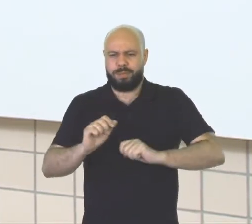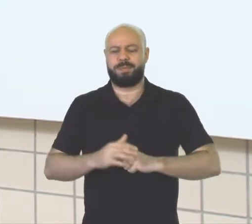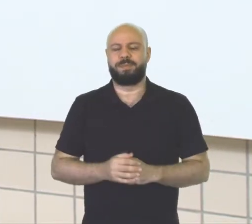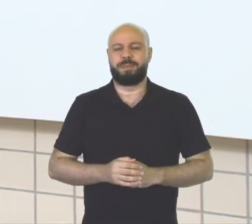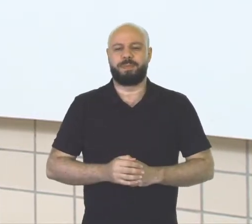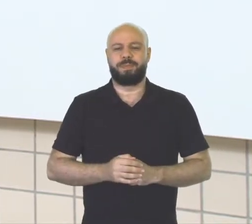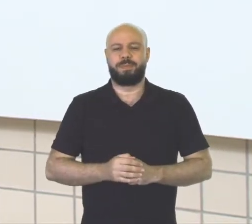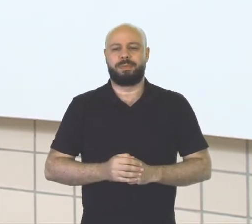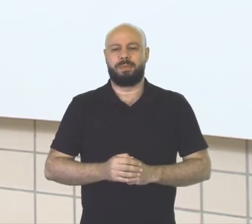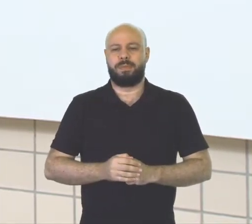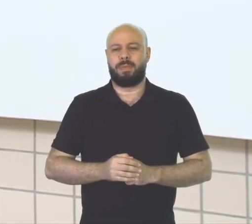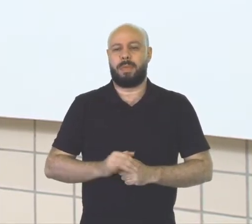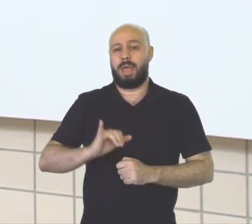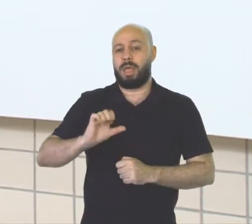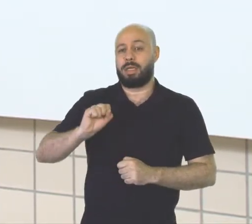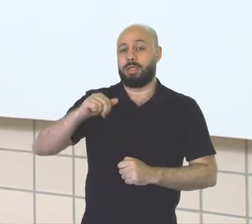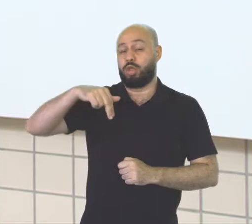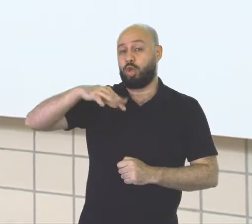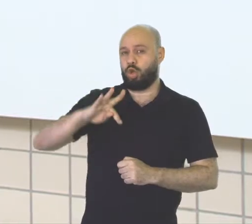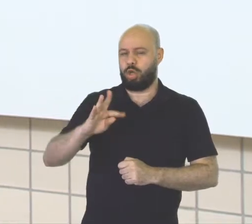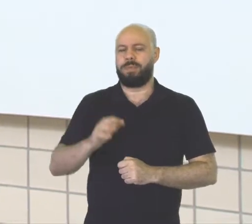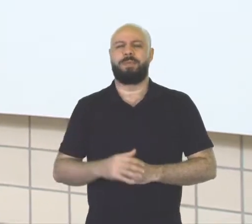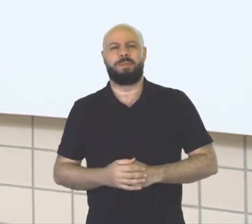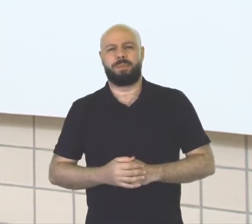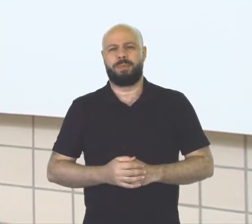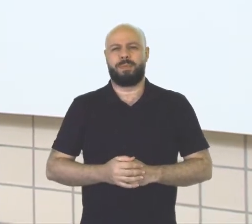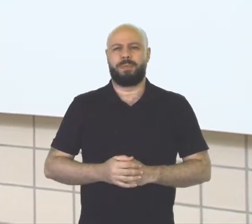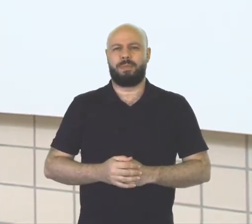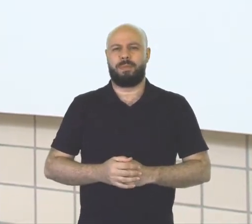is not. She is not